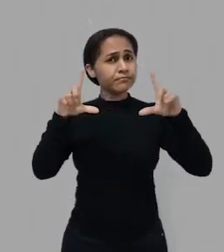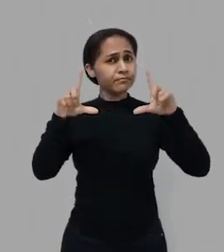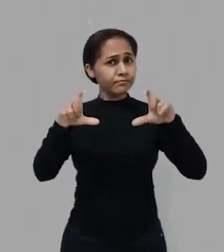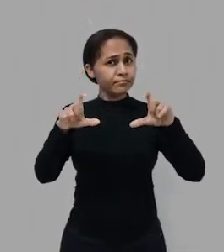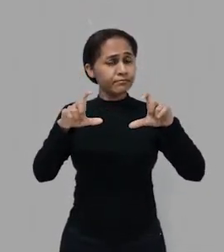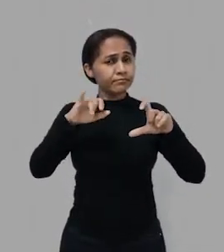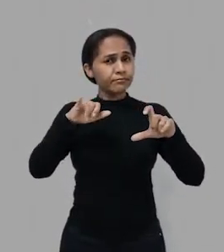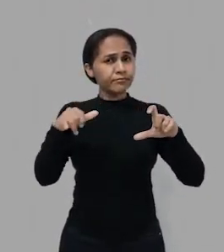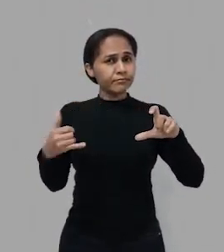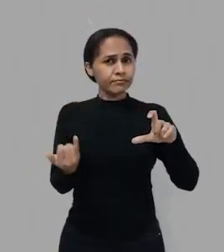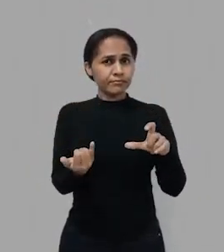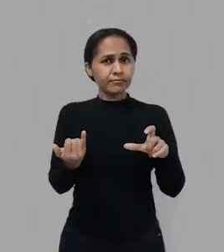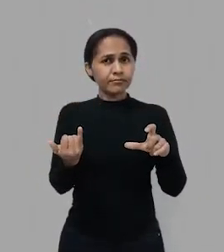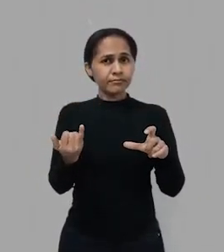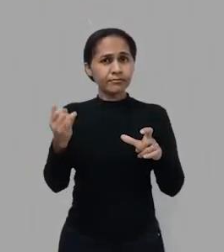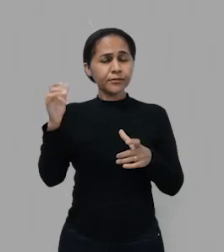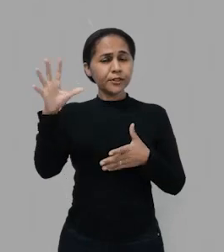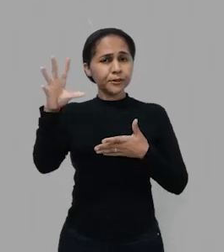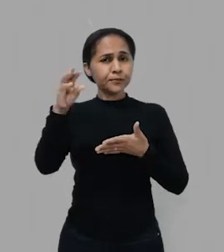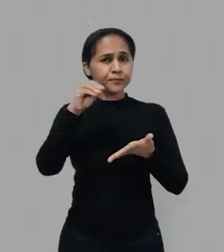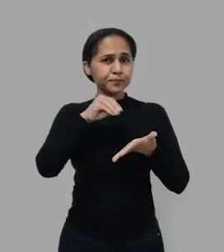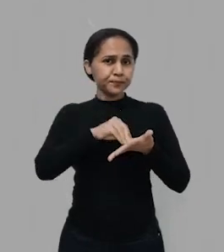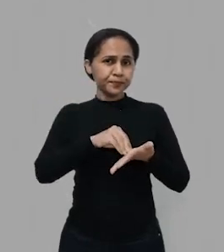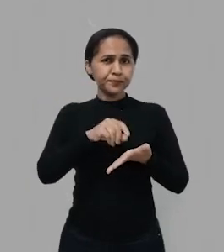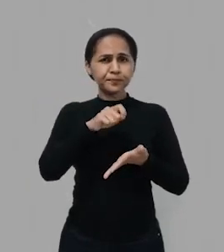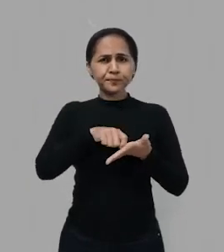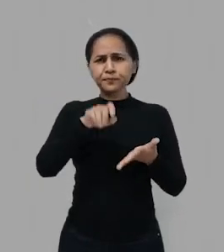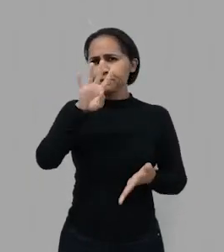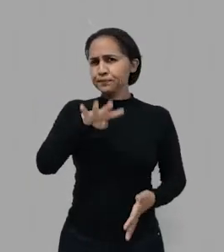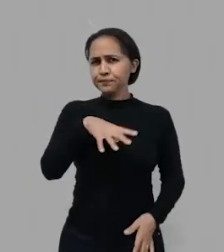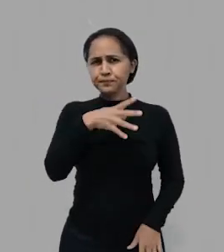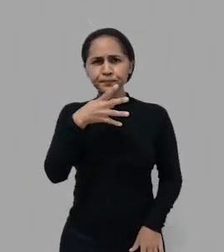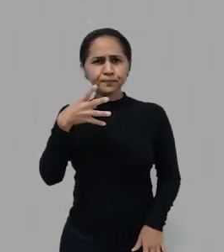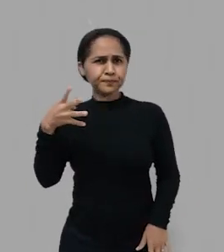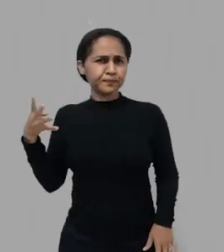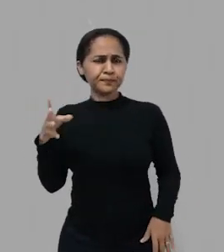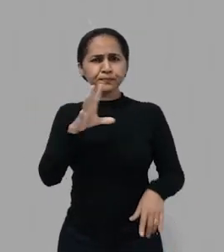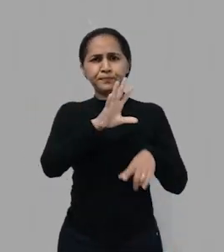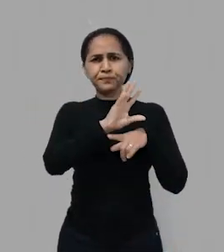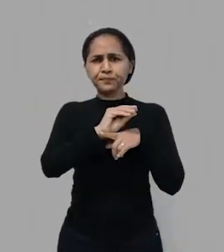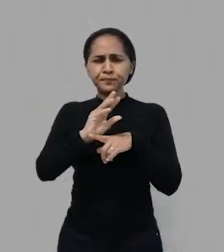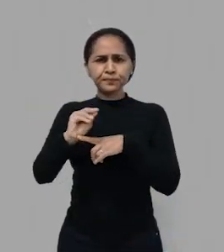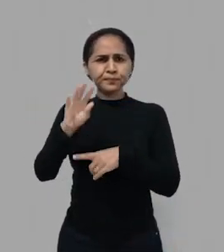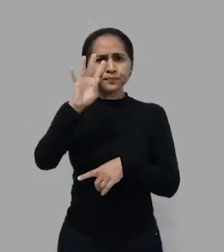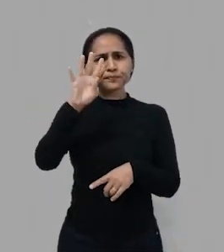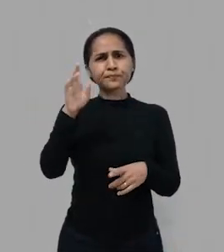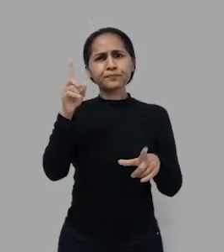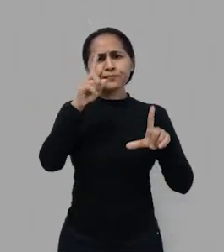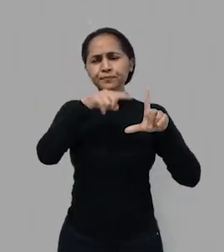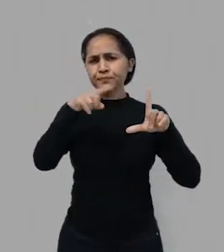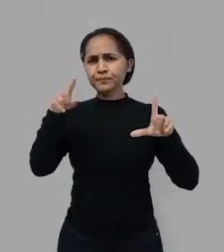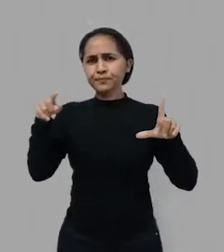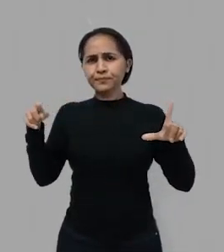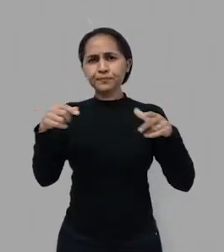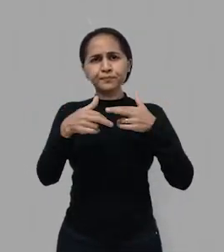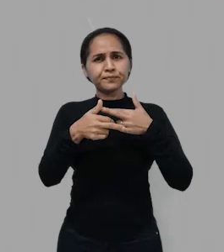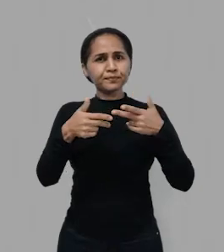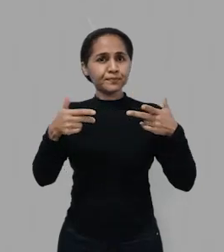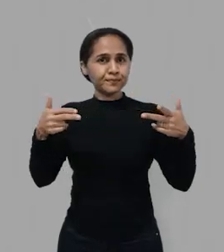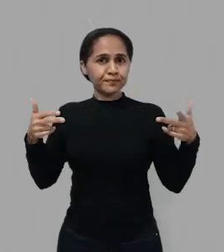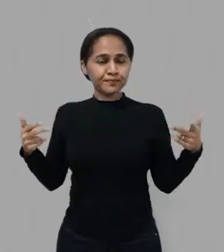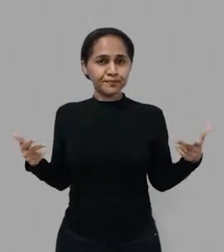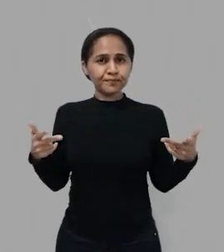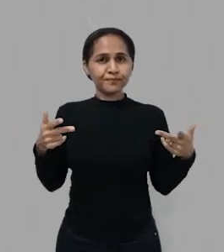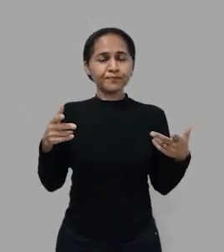tela. E aí você vai passar essas informações, tabelas, figuras, gráficos,